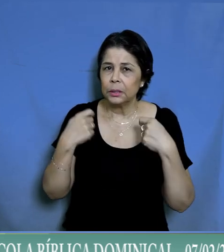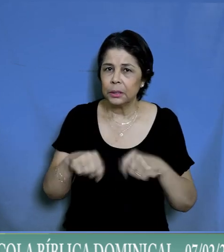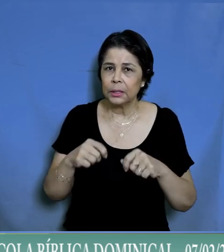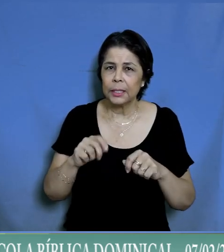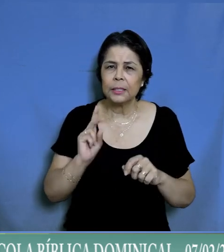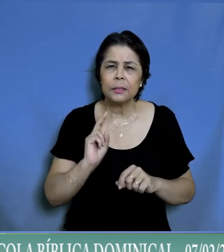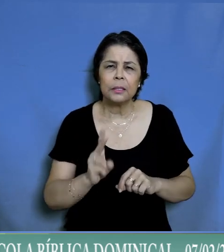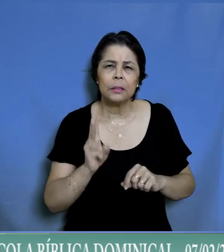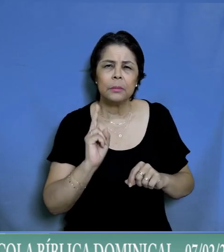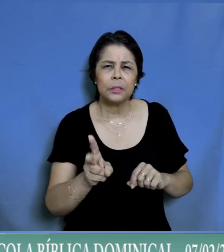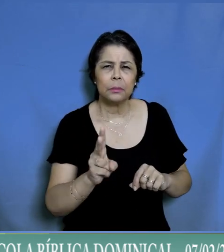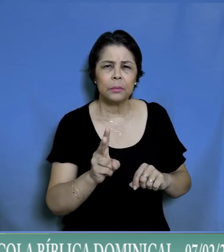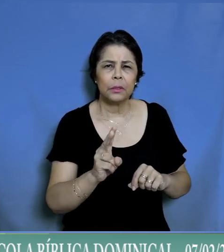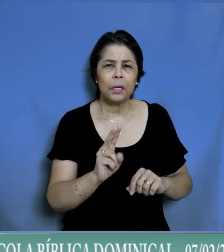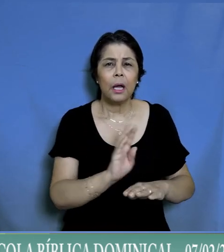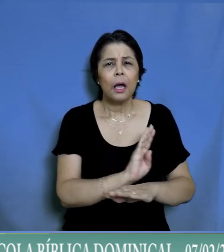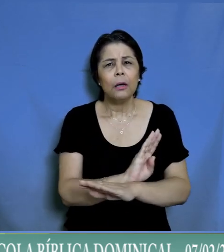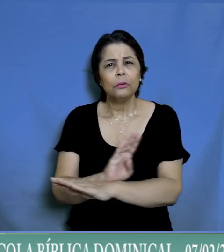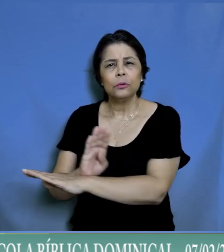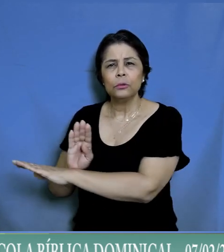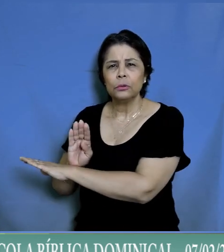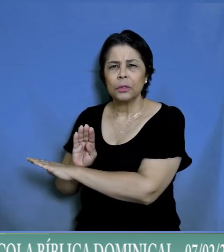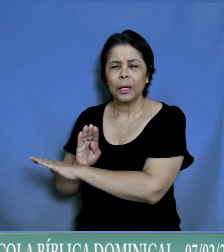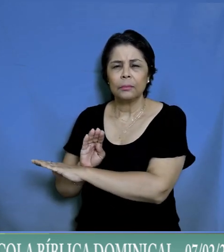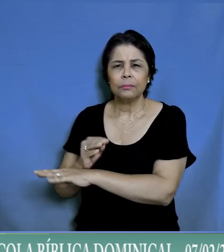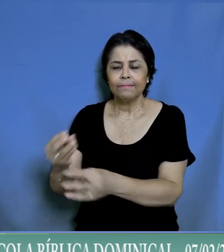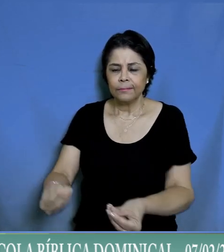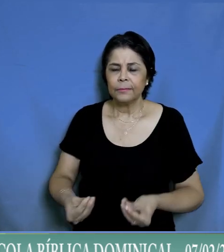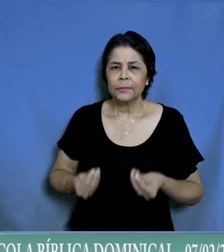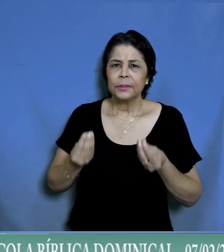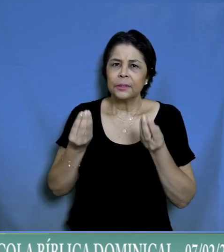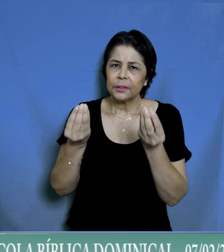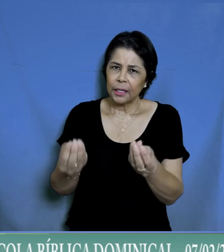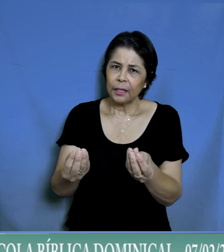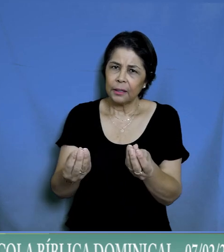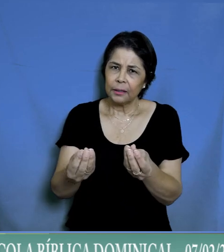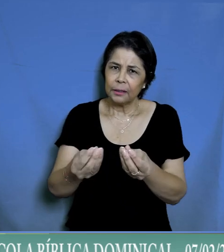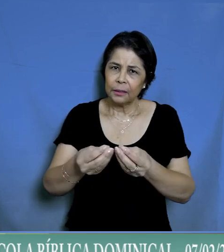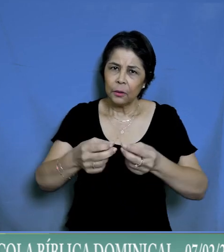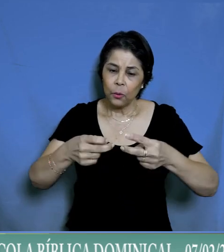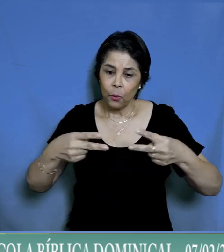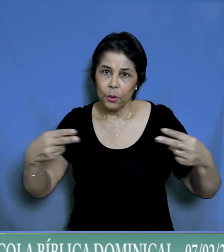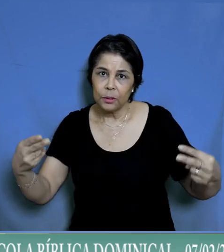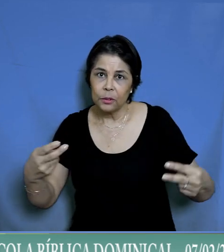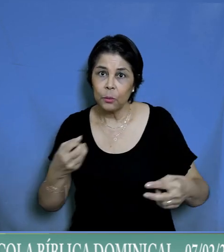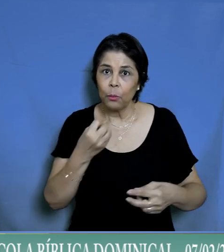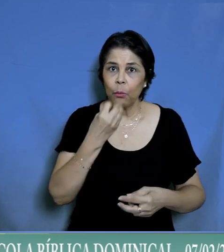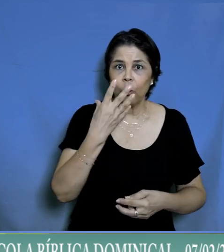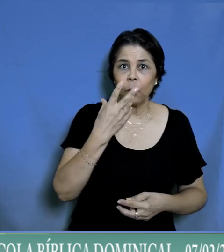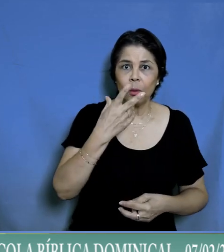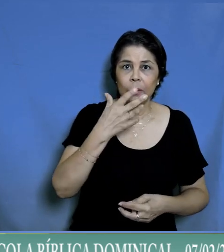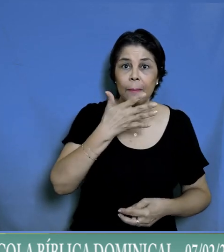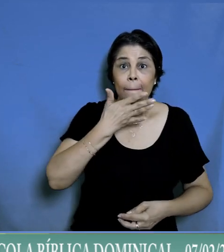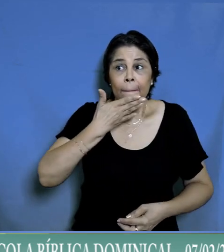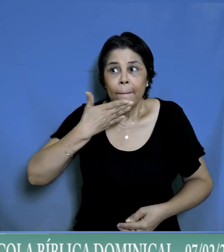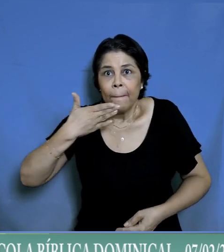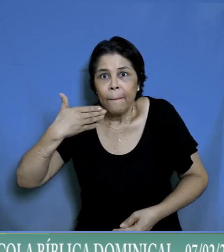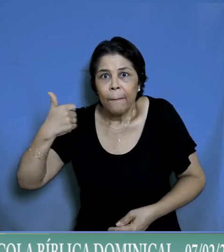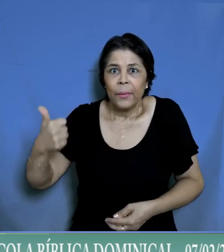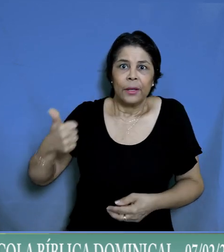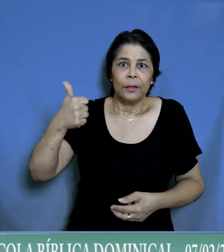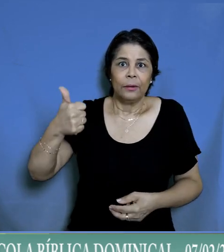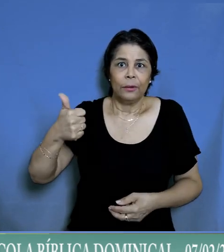este trabalho. Quem resiste um empregado desse? Ele só vai crescer. E quem